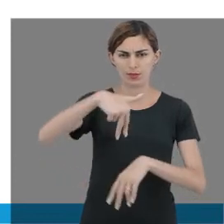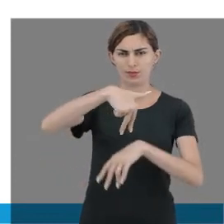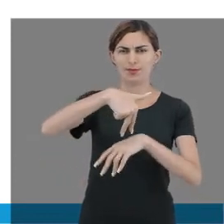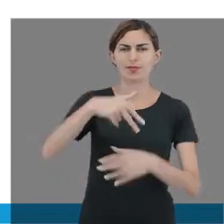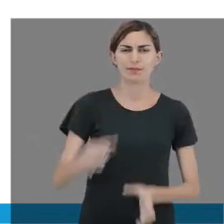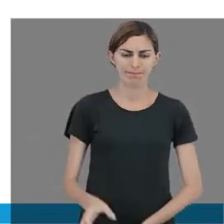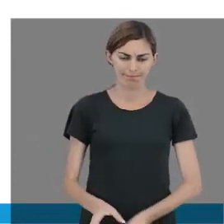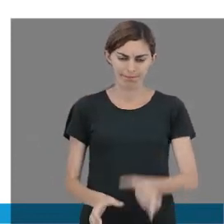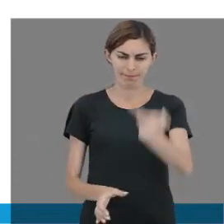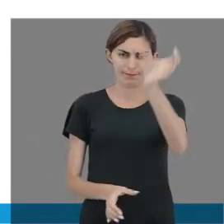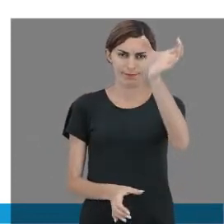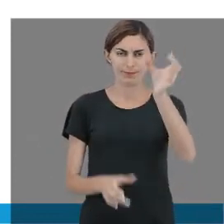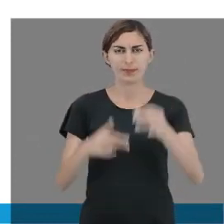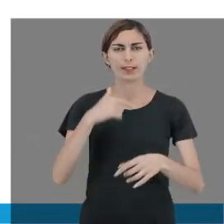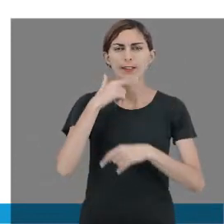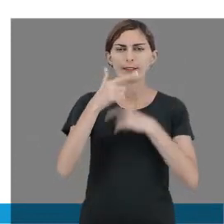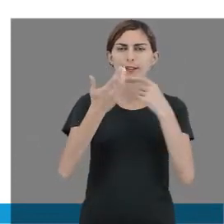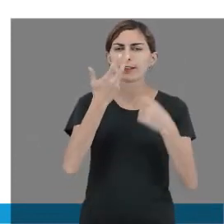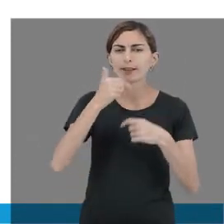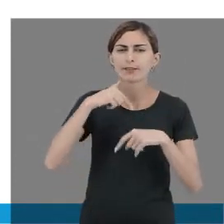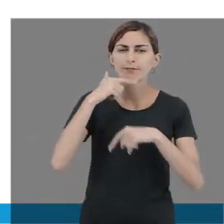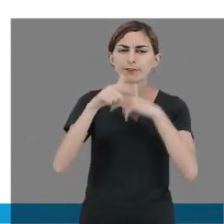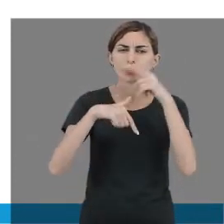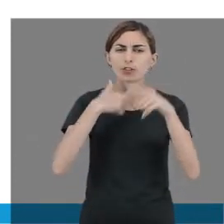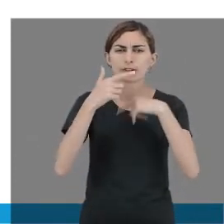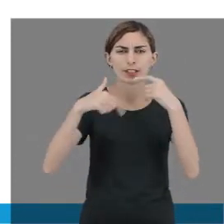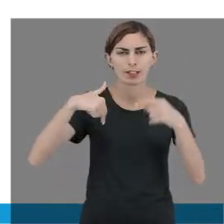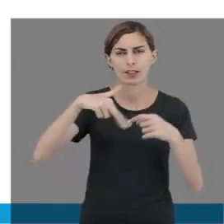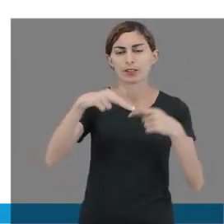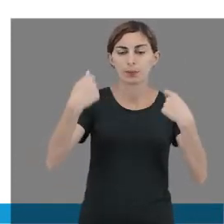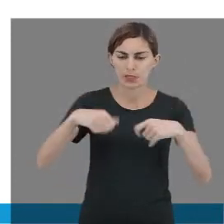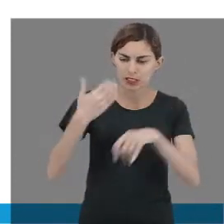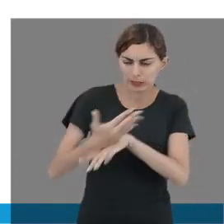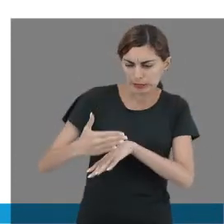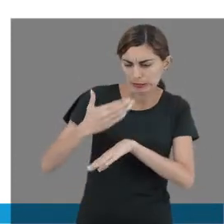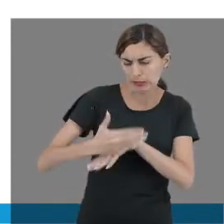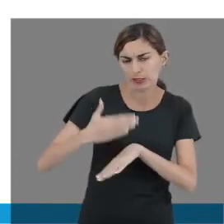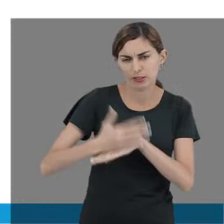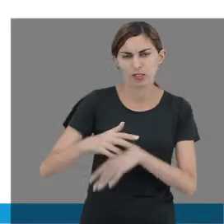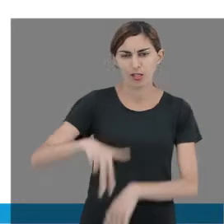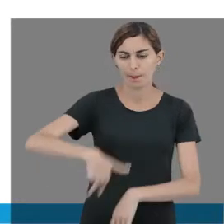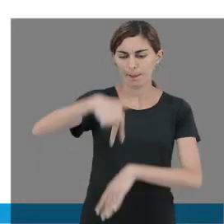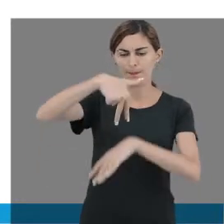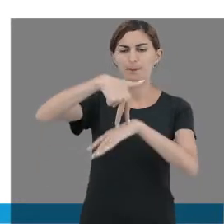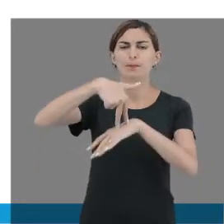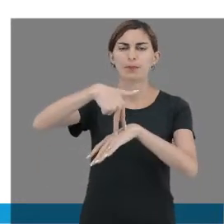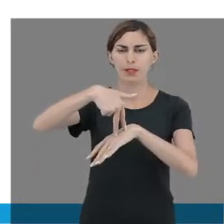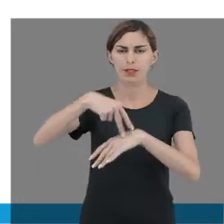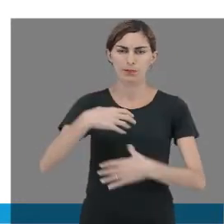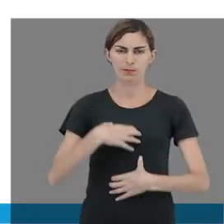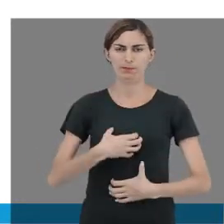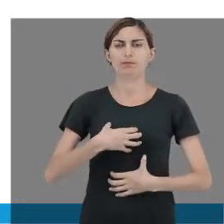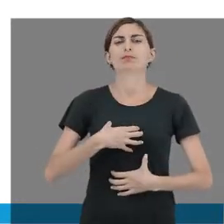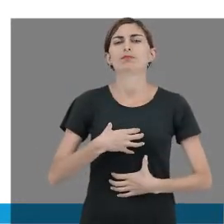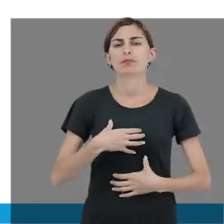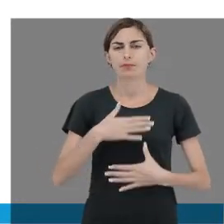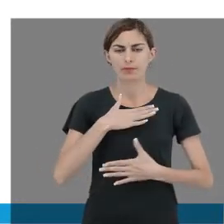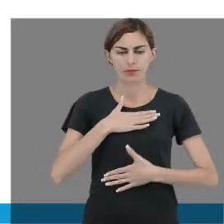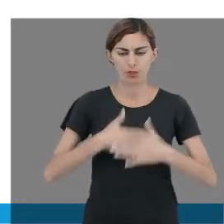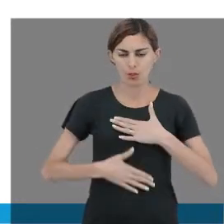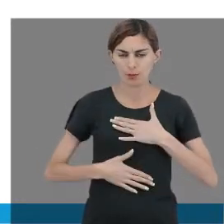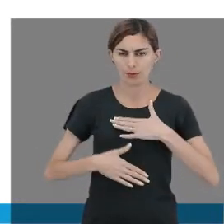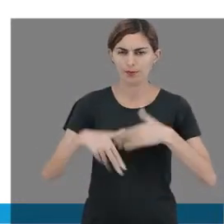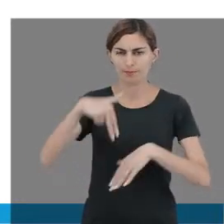aquela criança que não tem condições de andar, a gente tem que tentar manter ela na postura de pé, porque é o que faz com que o osso trabalhe bem e que diminua o risco